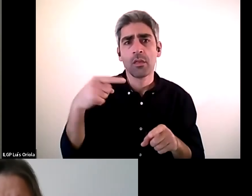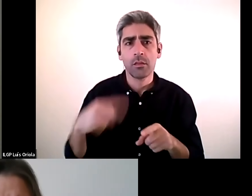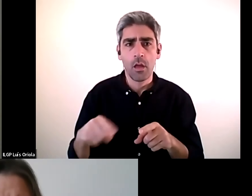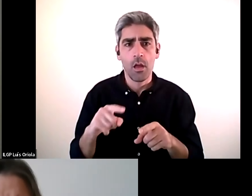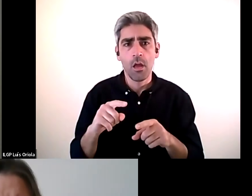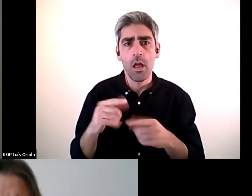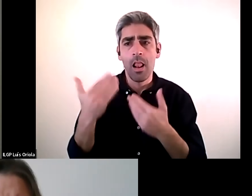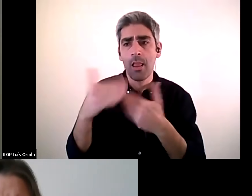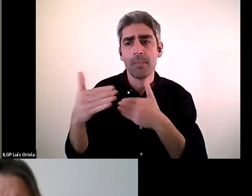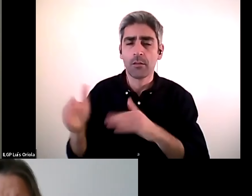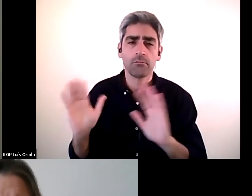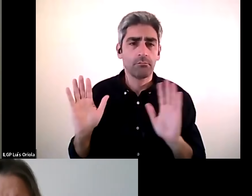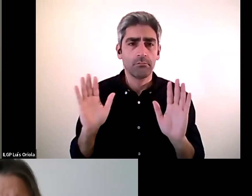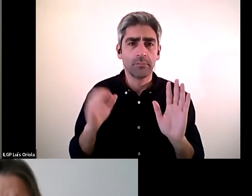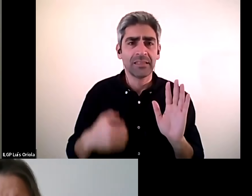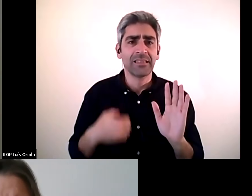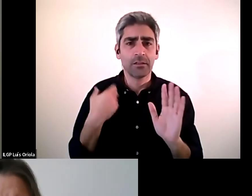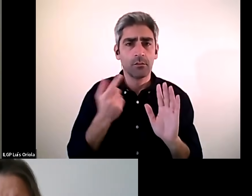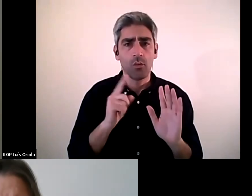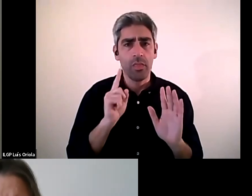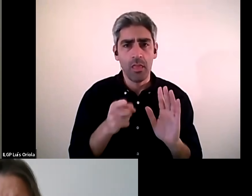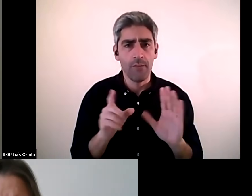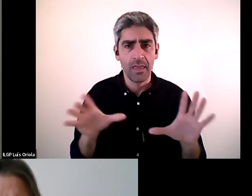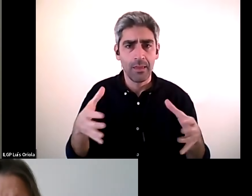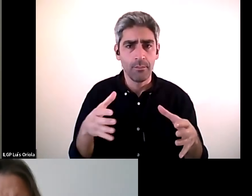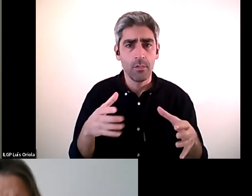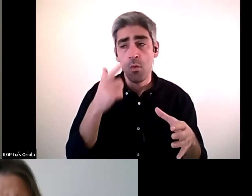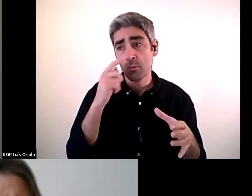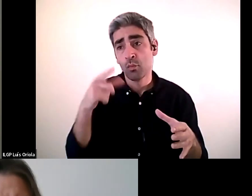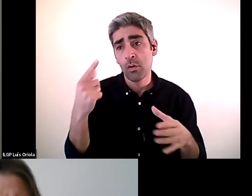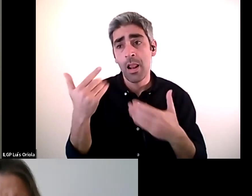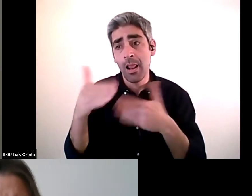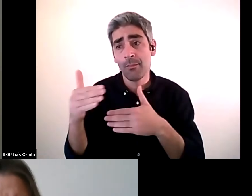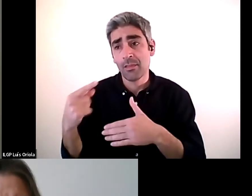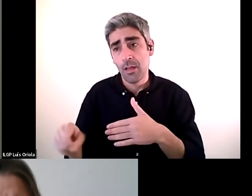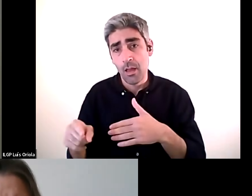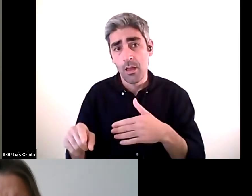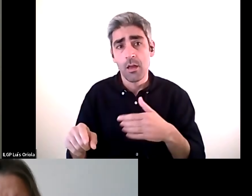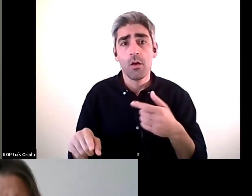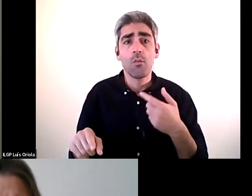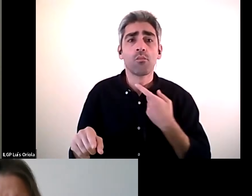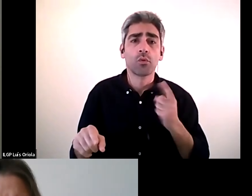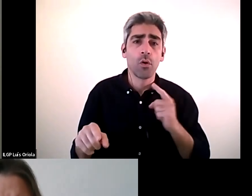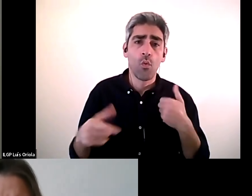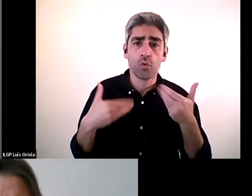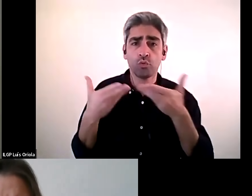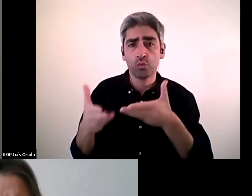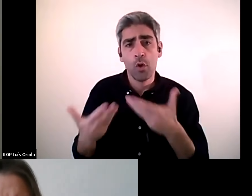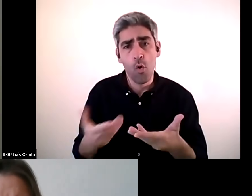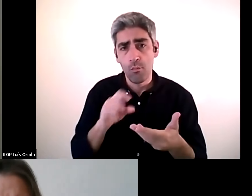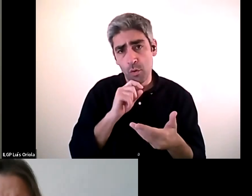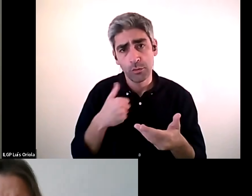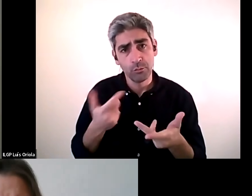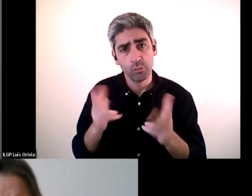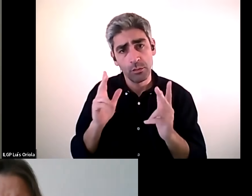mais limitações. Mas não é este o sentido de uma equipa, que essa outra pessoa tem mais limitações, porque é que eu não ajudarei neste momento? Se houver